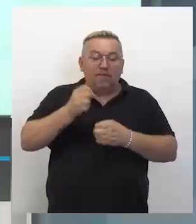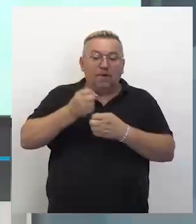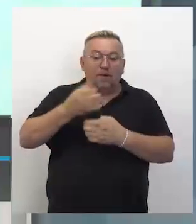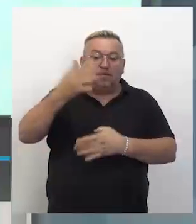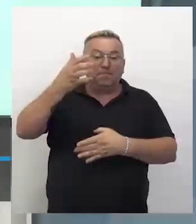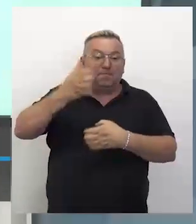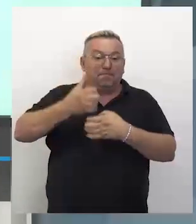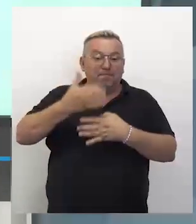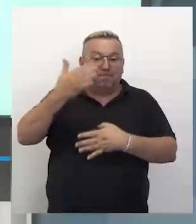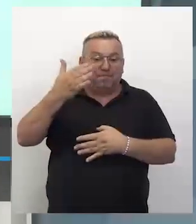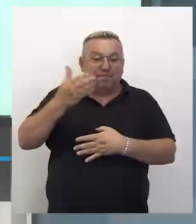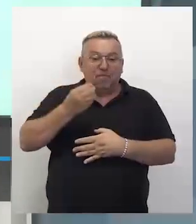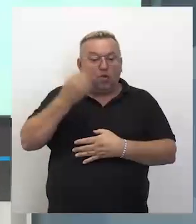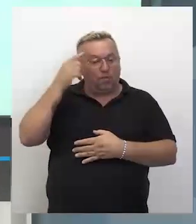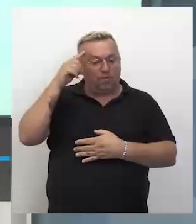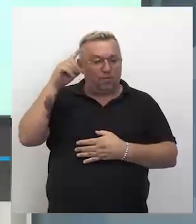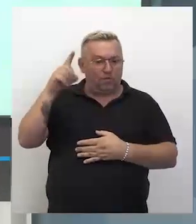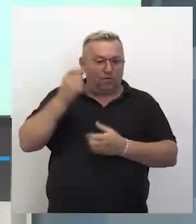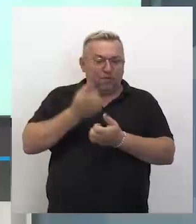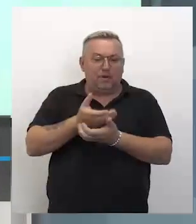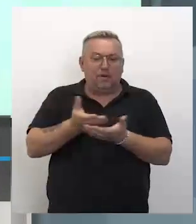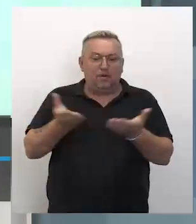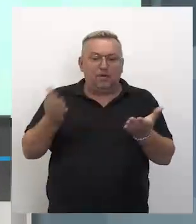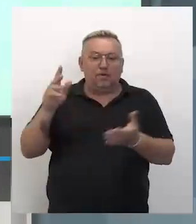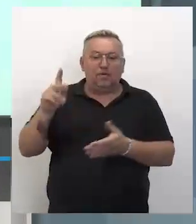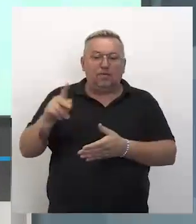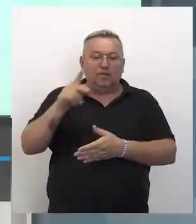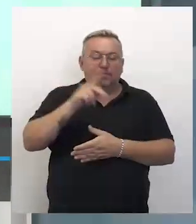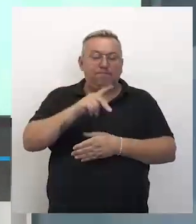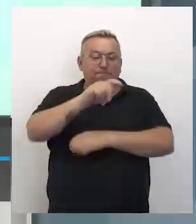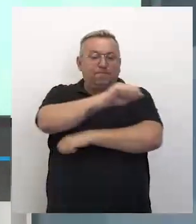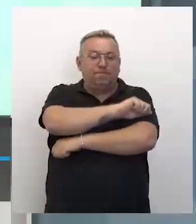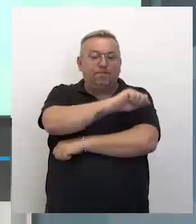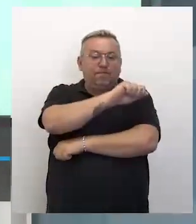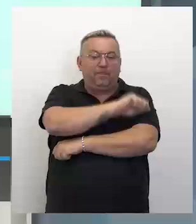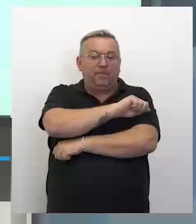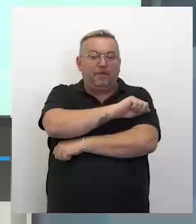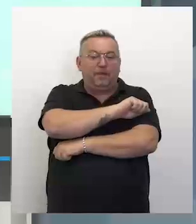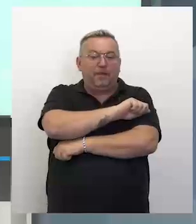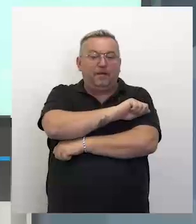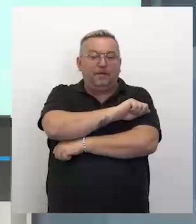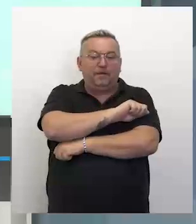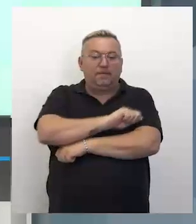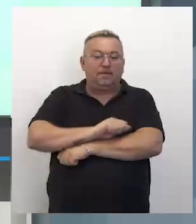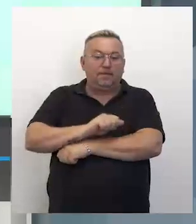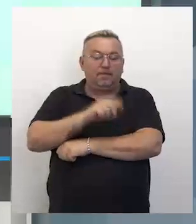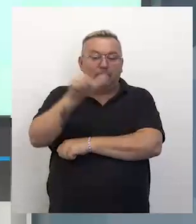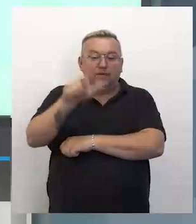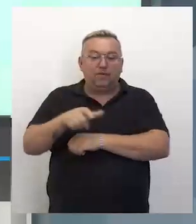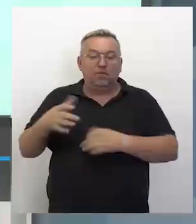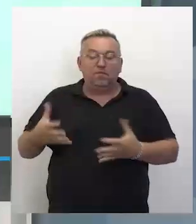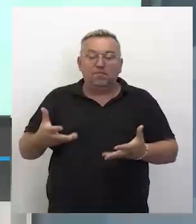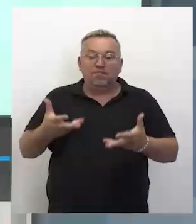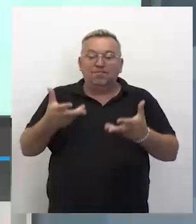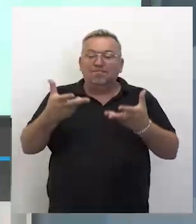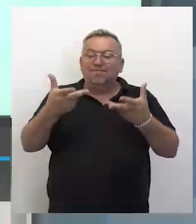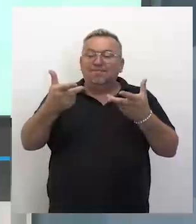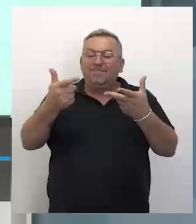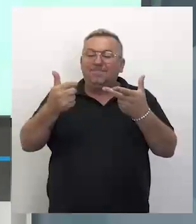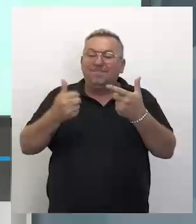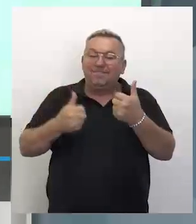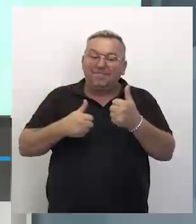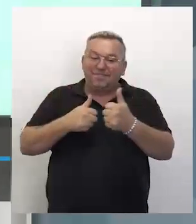aberto. Muito bom dia para todos os professores, alunos, pessoas maravilhosas que estão nos acompanhando.